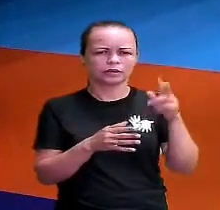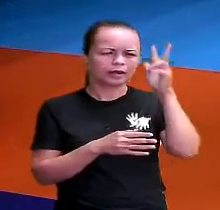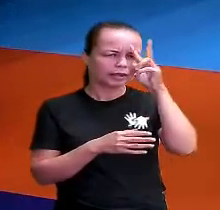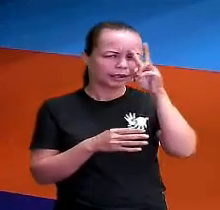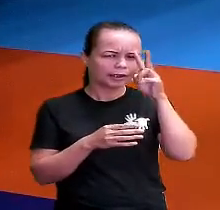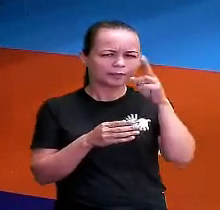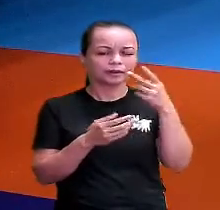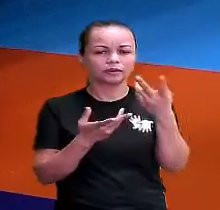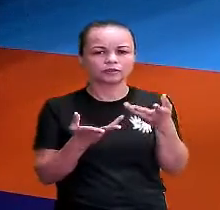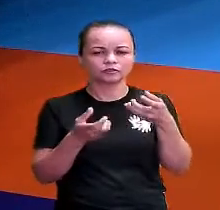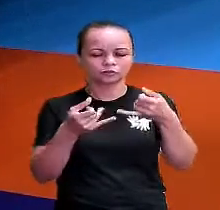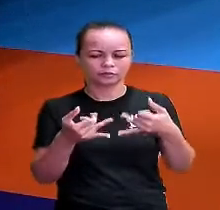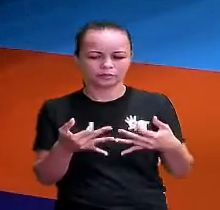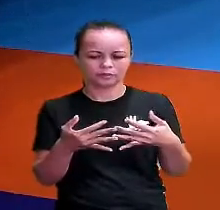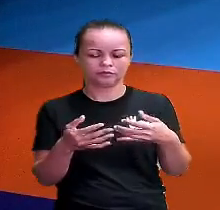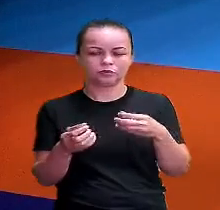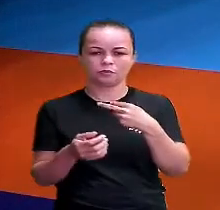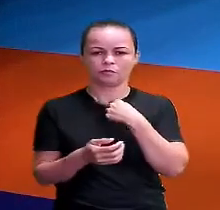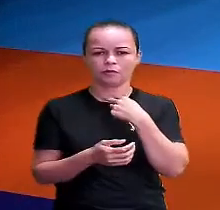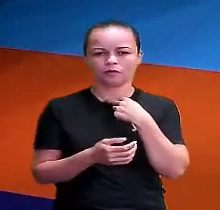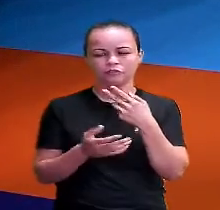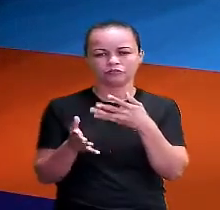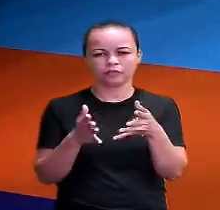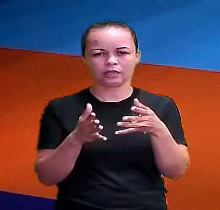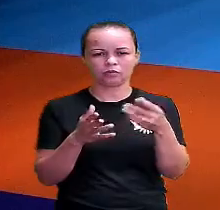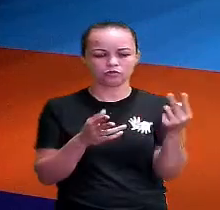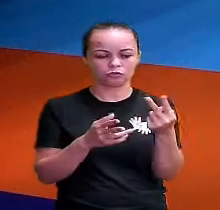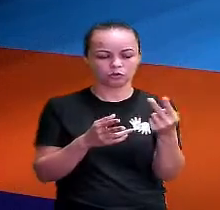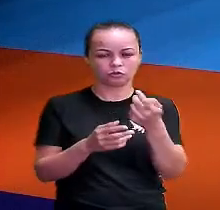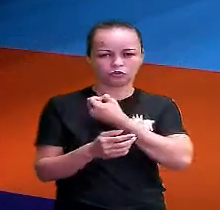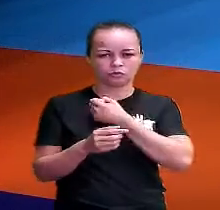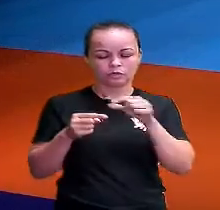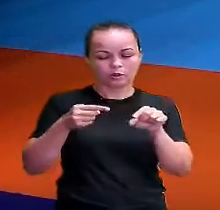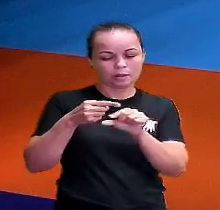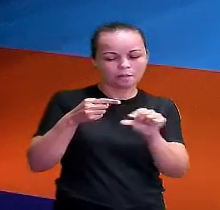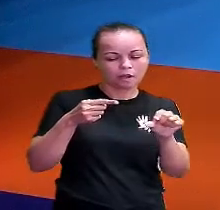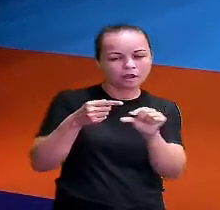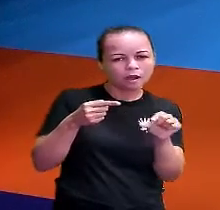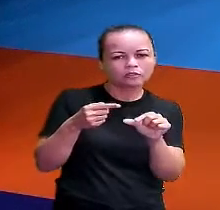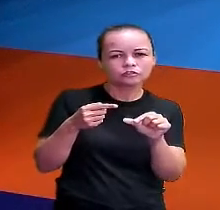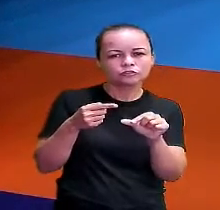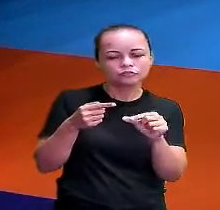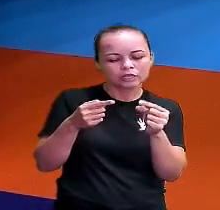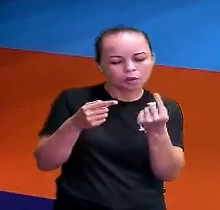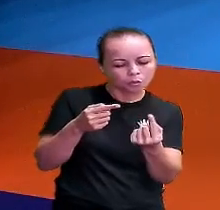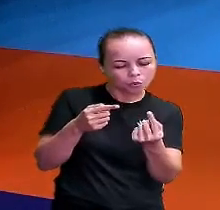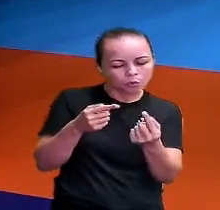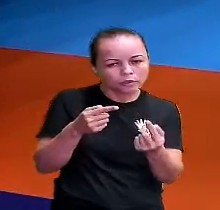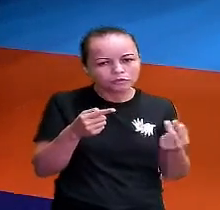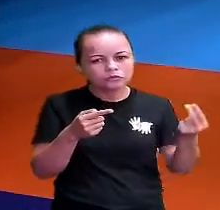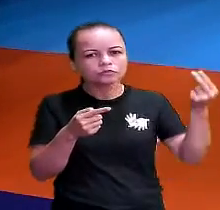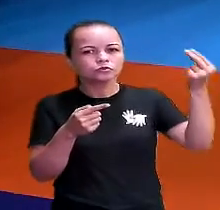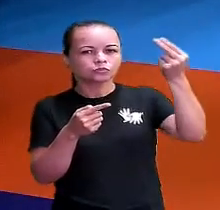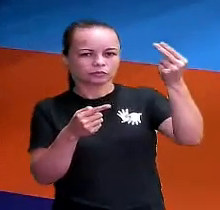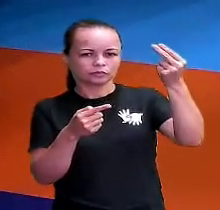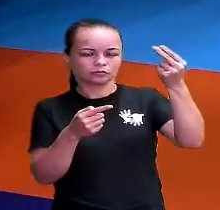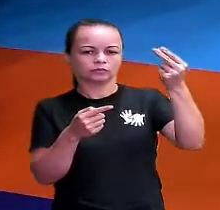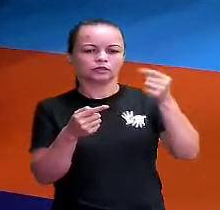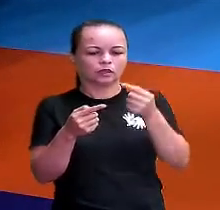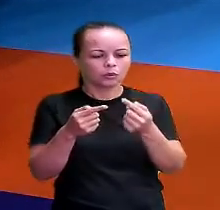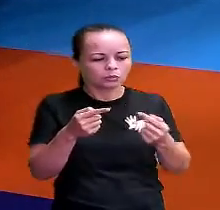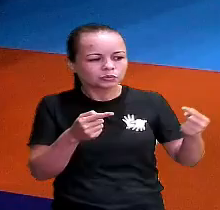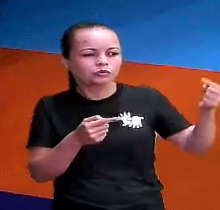ó, não pode ficar os dois números aqui embaixo. Fica um e sobe o outro. Então, quando eu digo sobe o